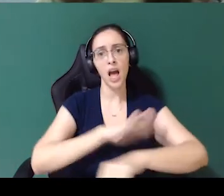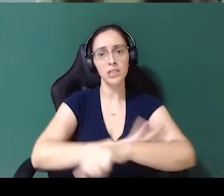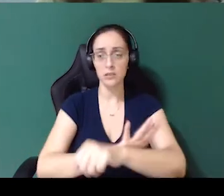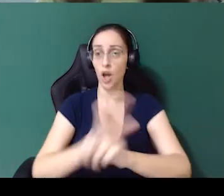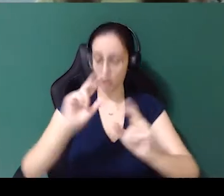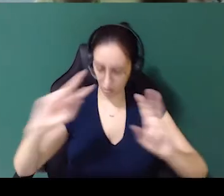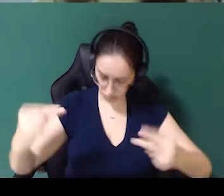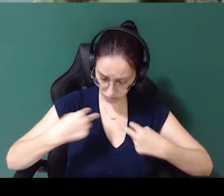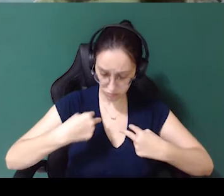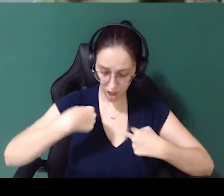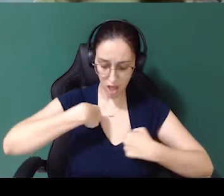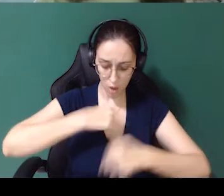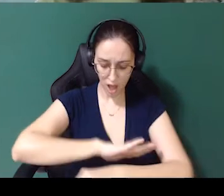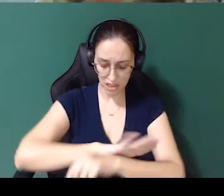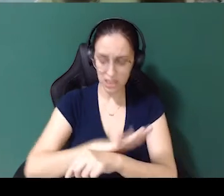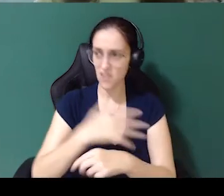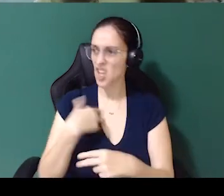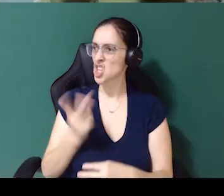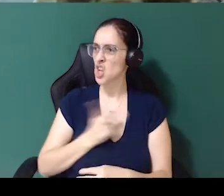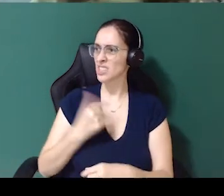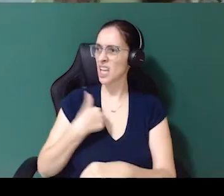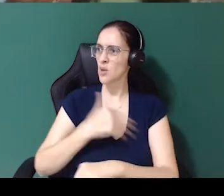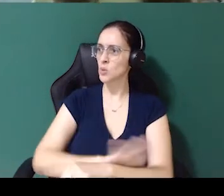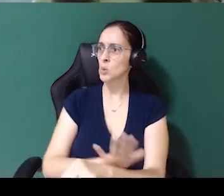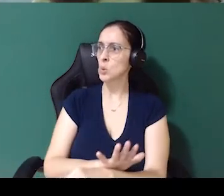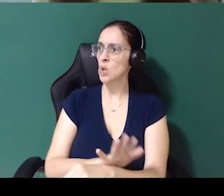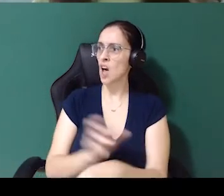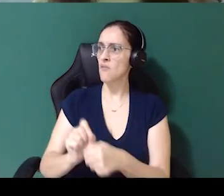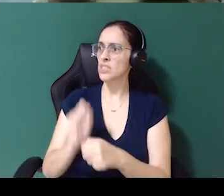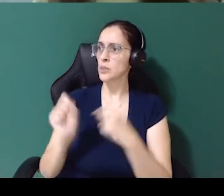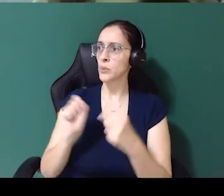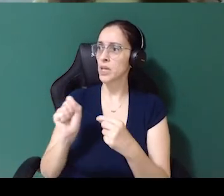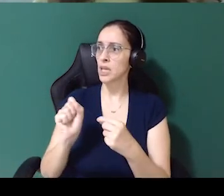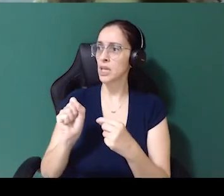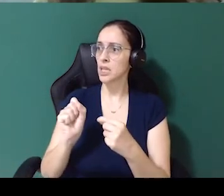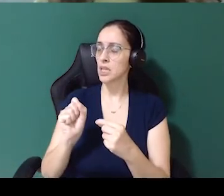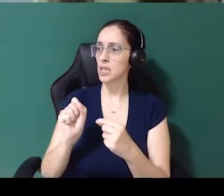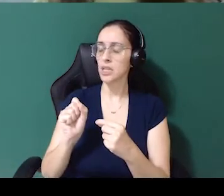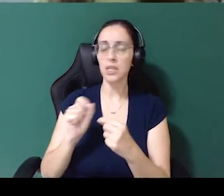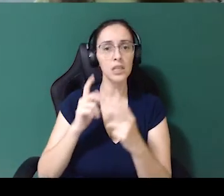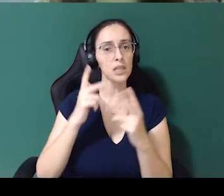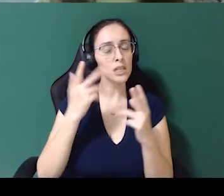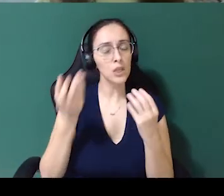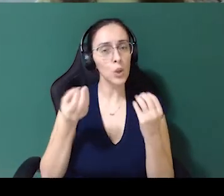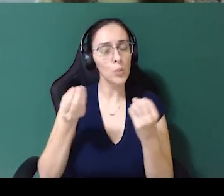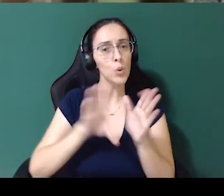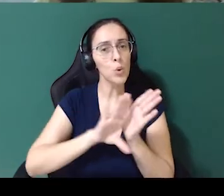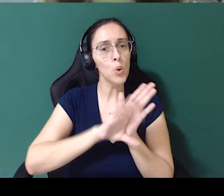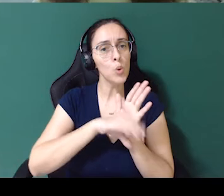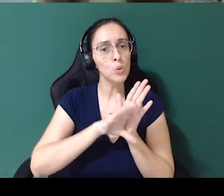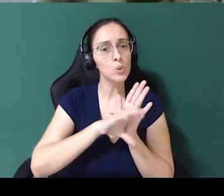como racista. Nossa, caraca, sou racista. O que eu vou fazer com isso? Né? Porque quando a gente fala do conceito